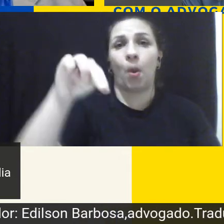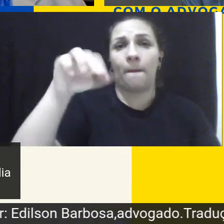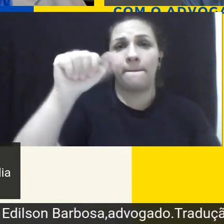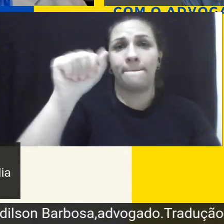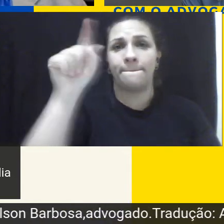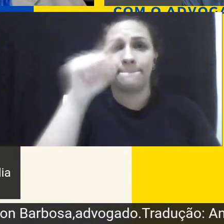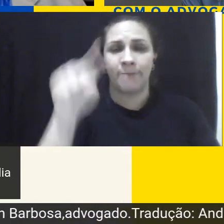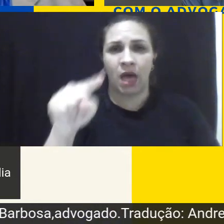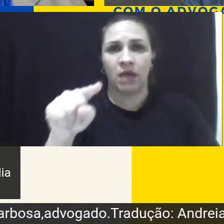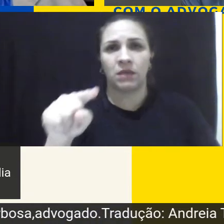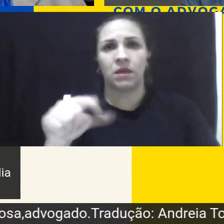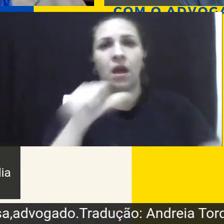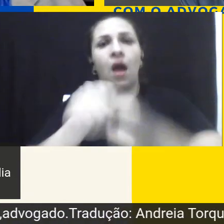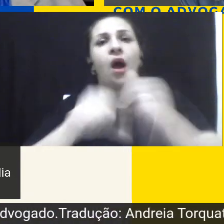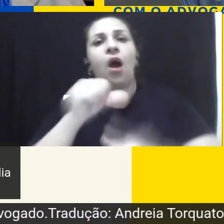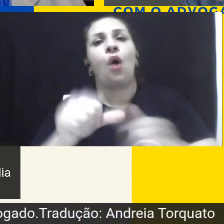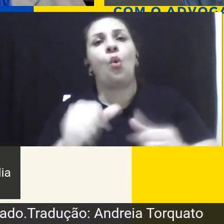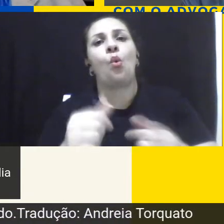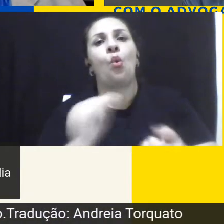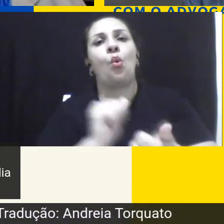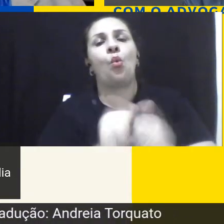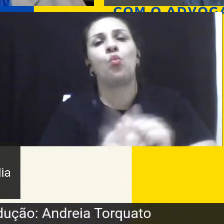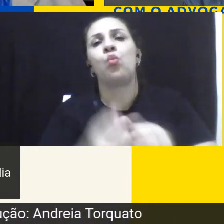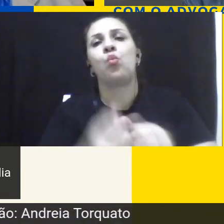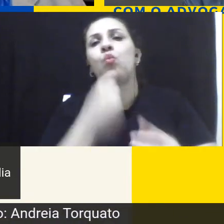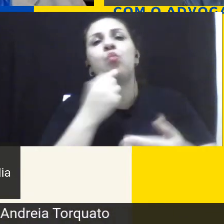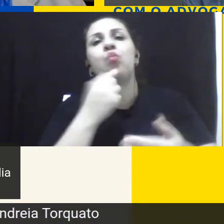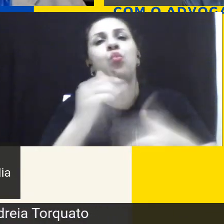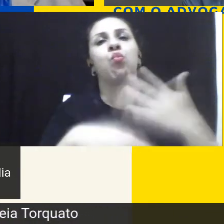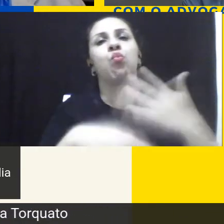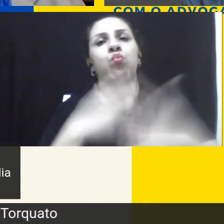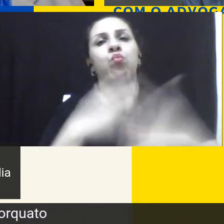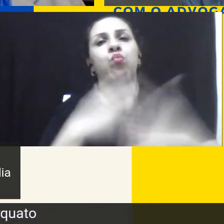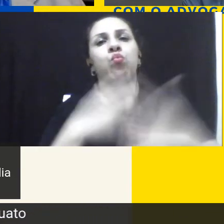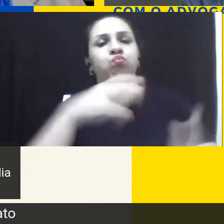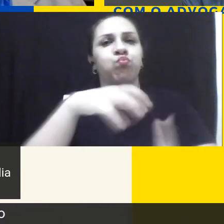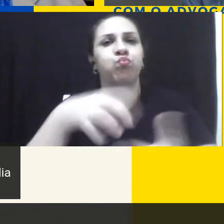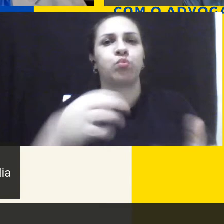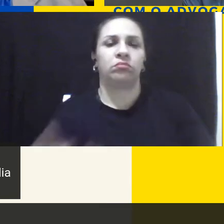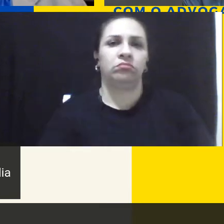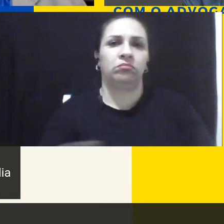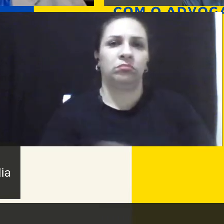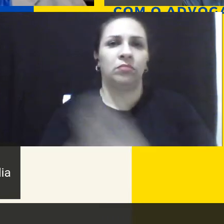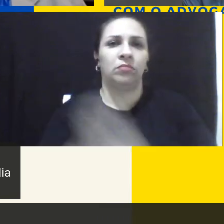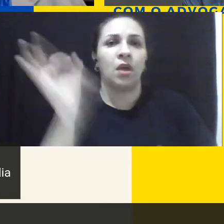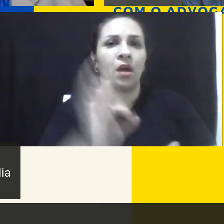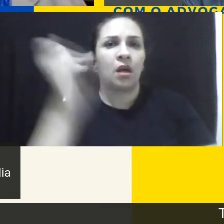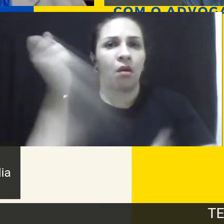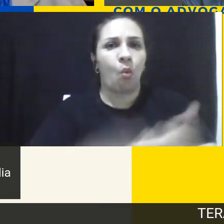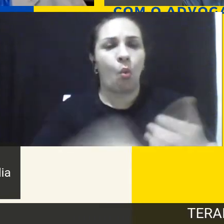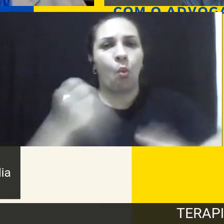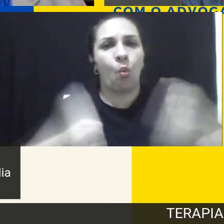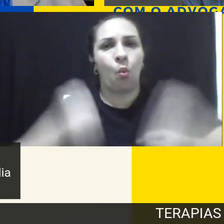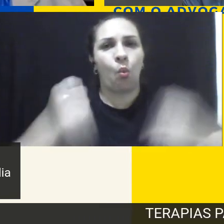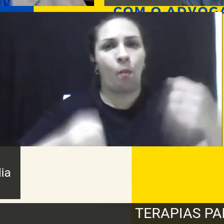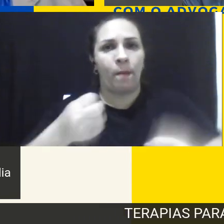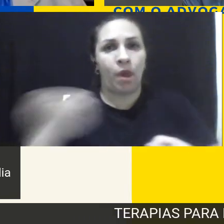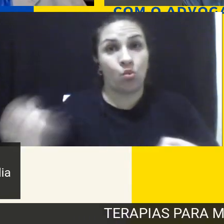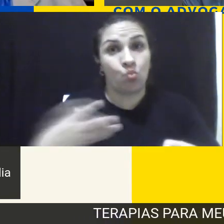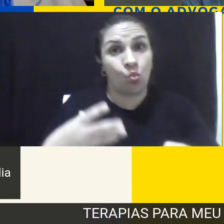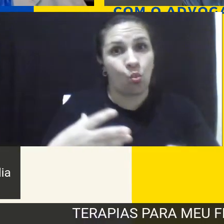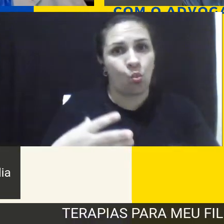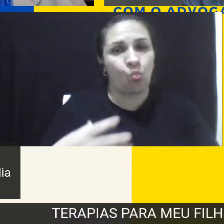autistas a reforma da Previdência aqui do GDF. Temos várias lives. Falamos também sobre o desconto para compra de carro zero para os